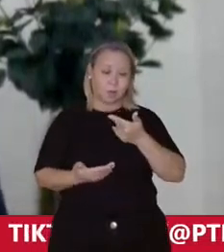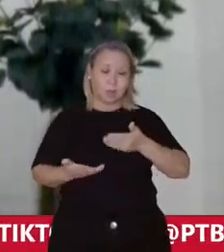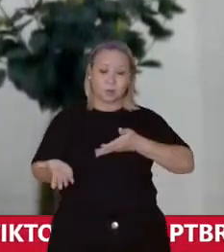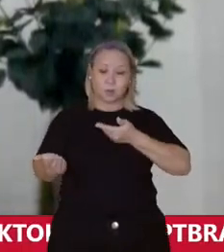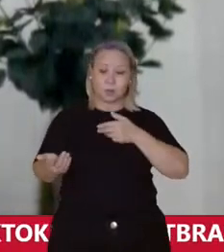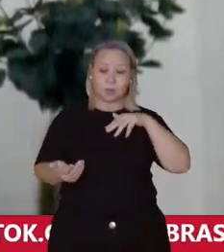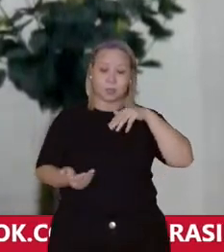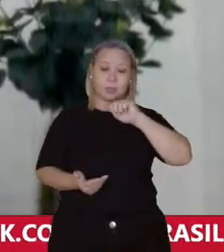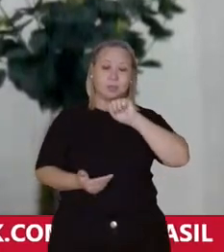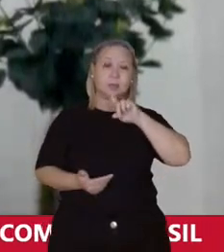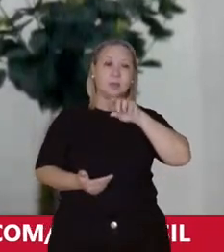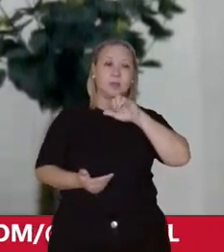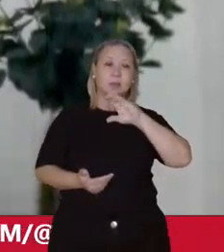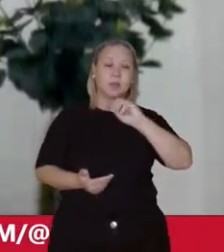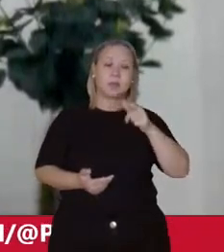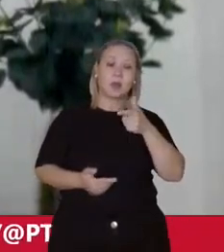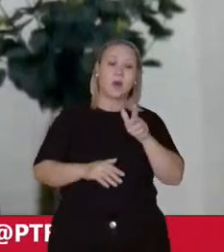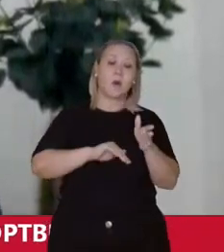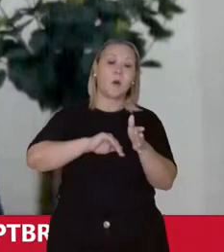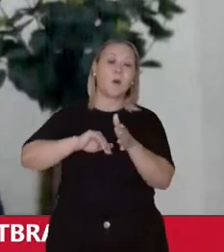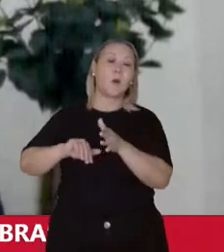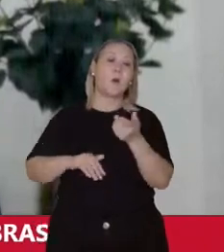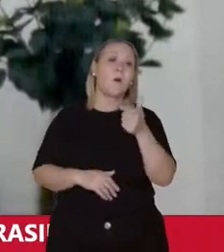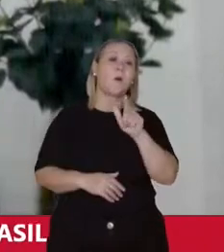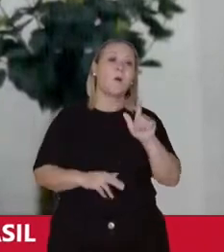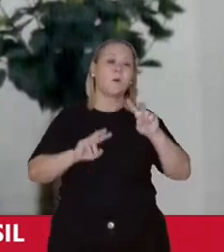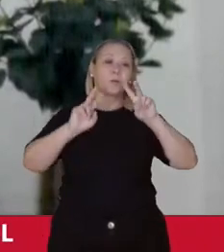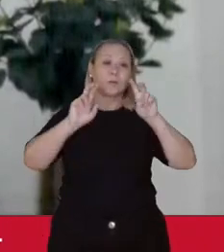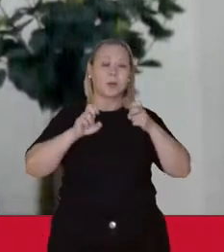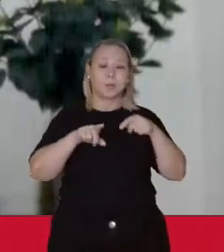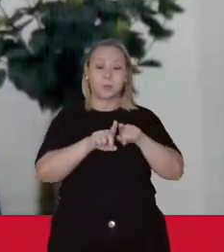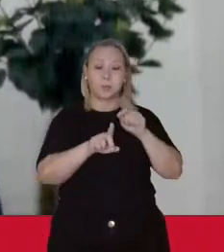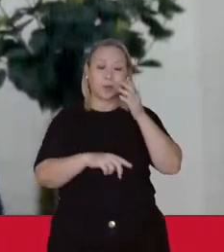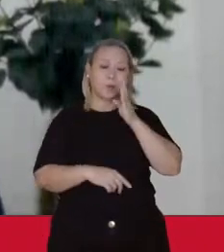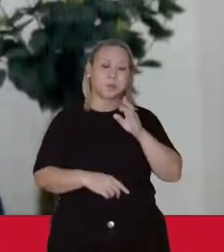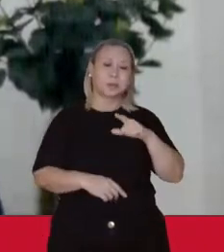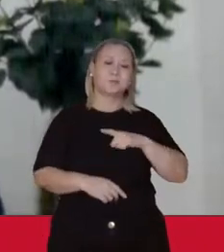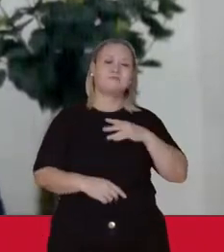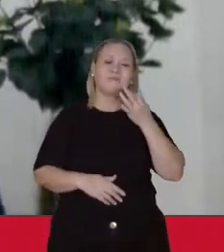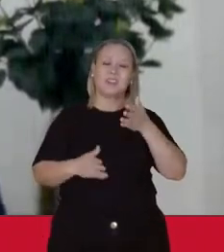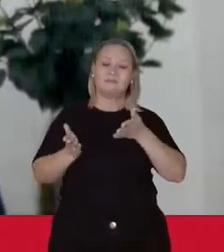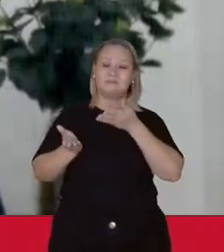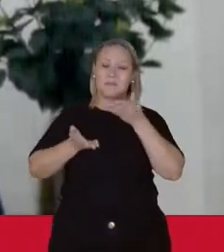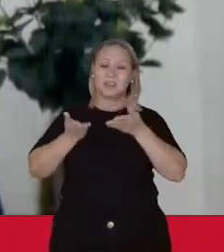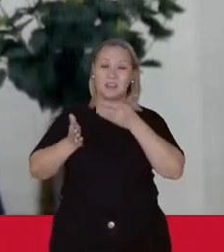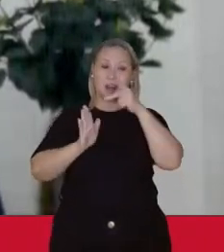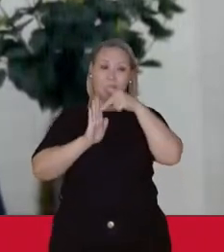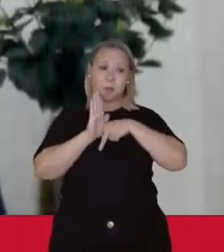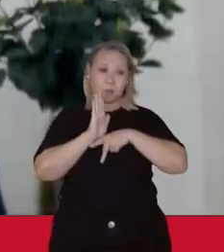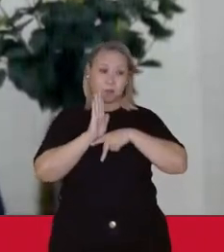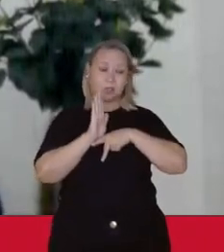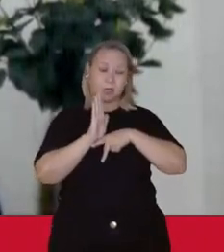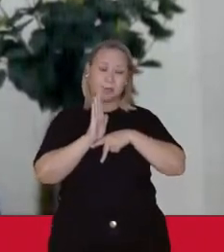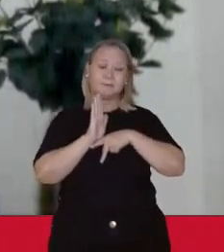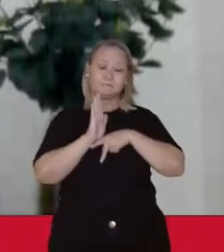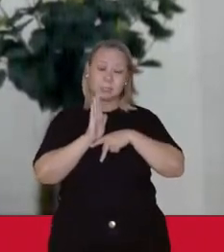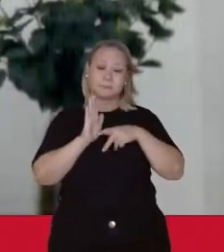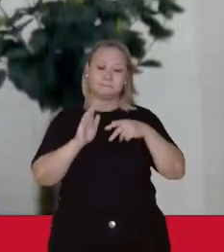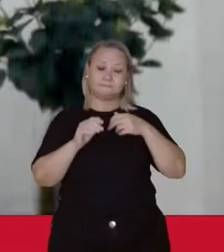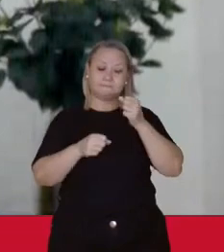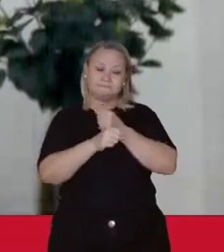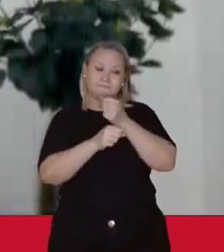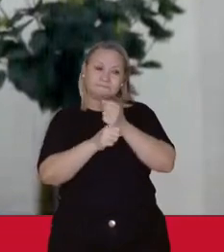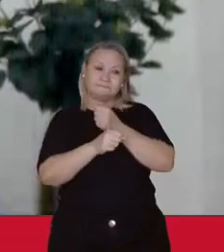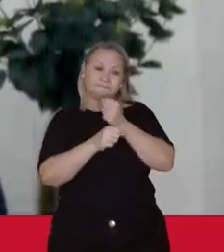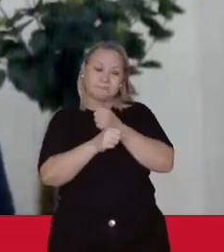Garcia, que é outro tema também que o Brasil terá que tratar num projeto de reconstrução do Brasil,